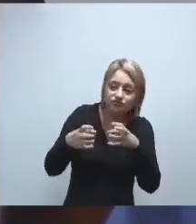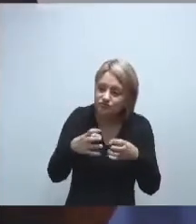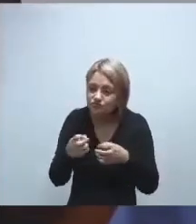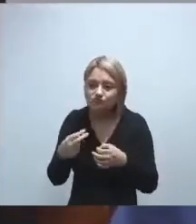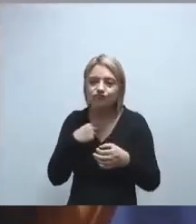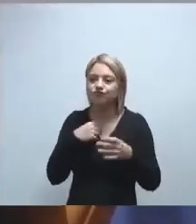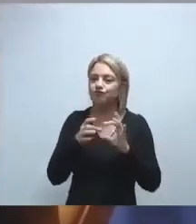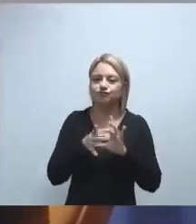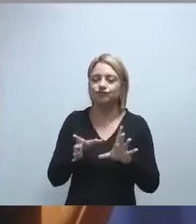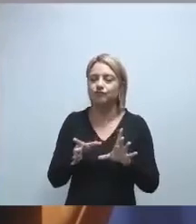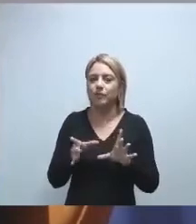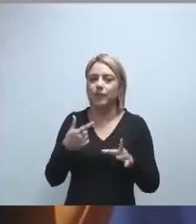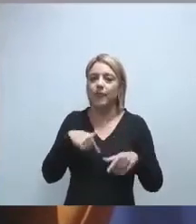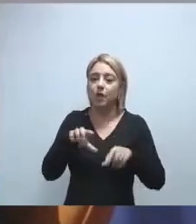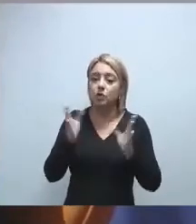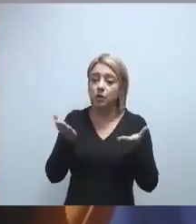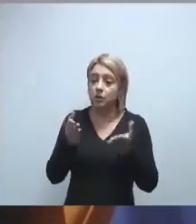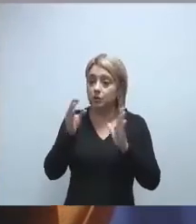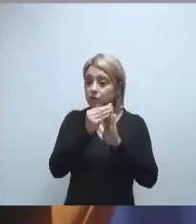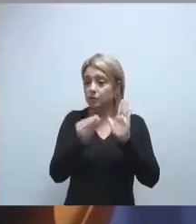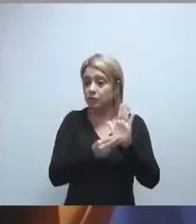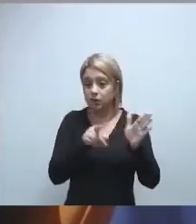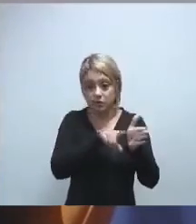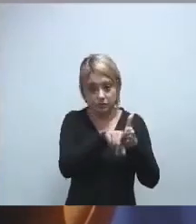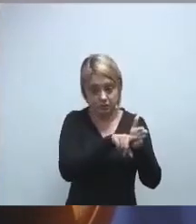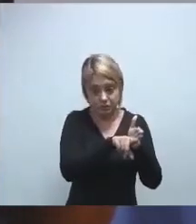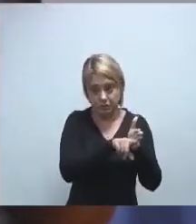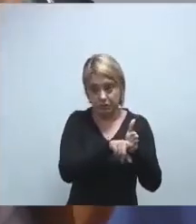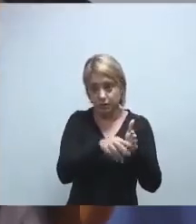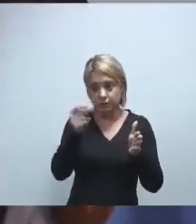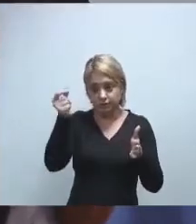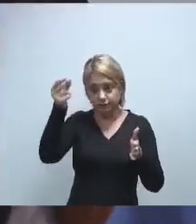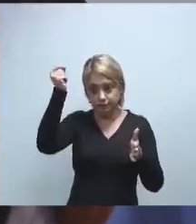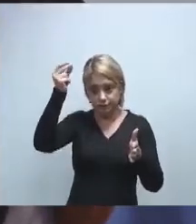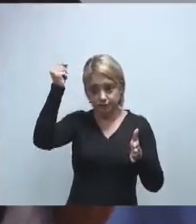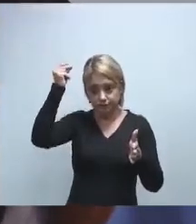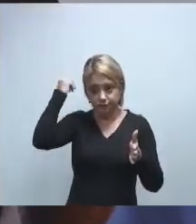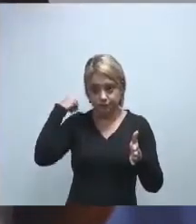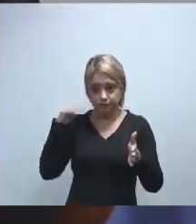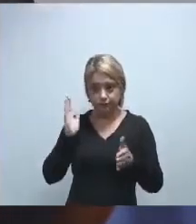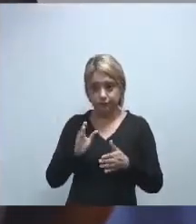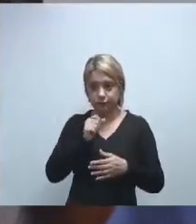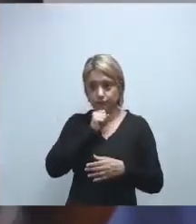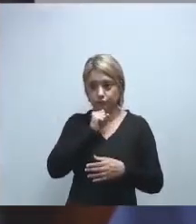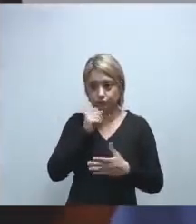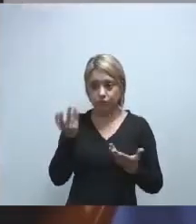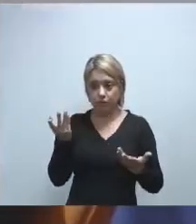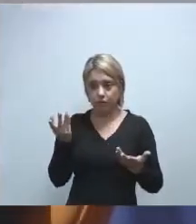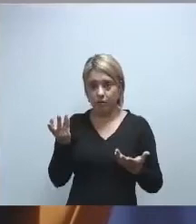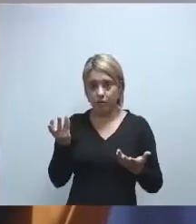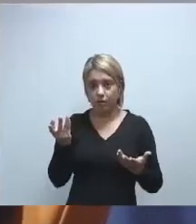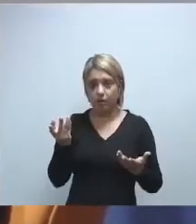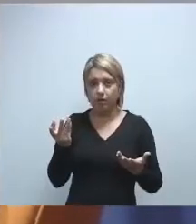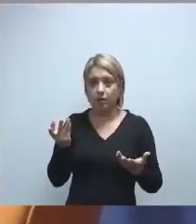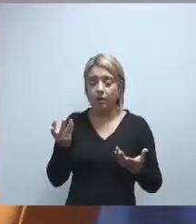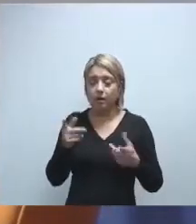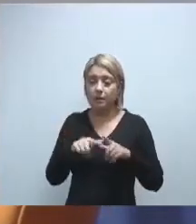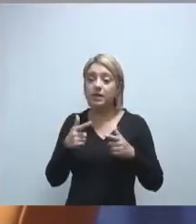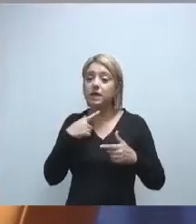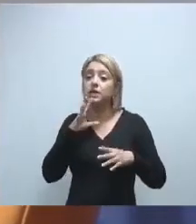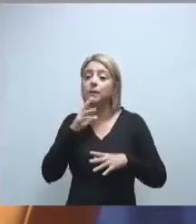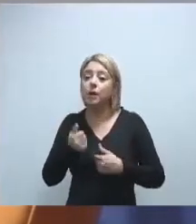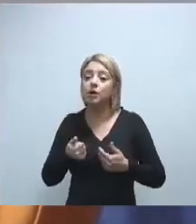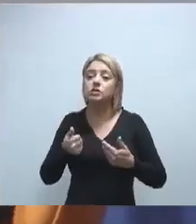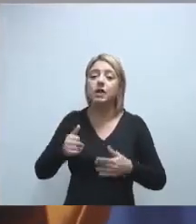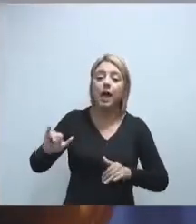permite nem nós temos hoje um modelo de investigação do tempo do estado novo inserido no código e hoje mas acho que ele pode